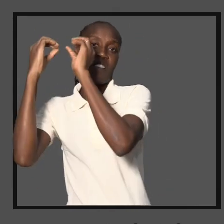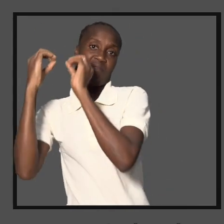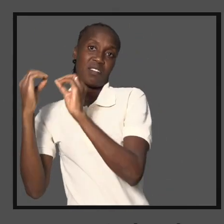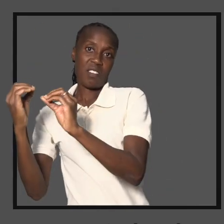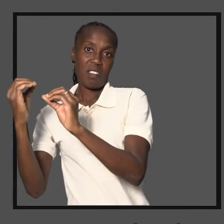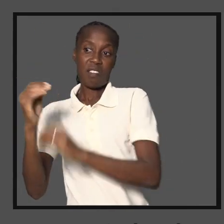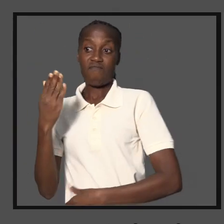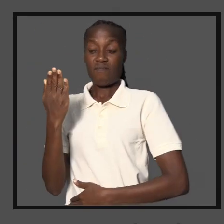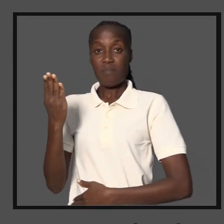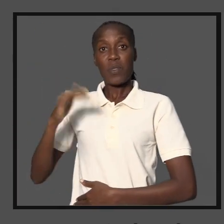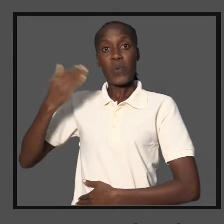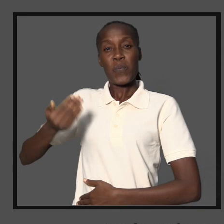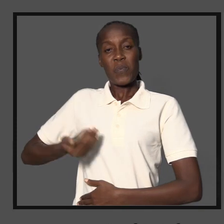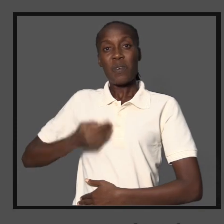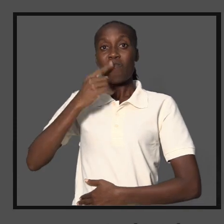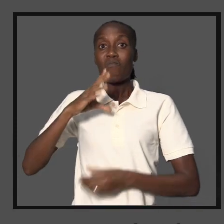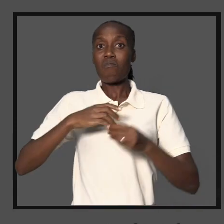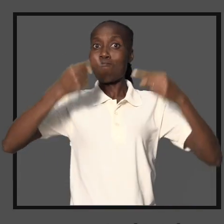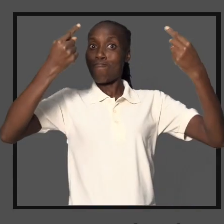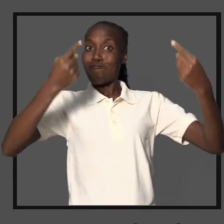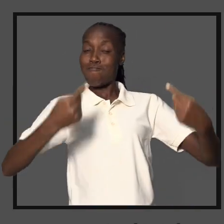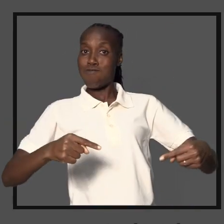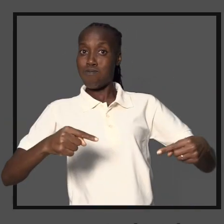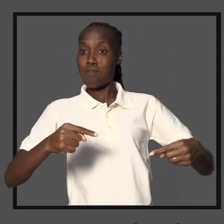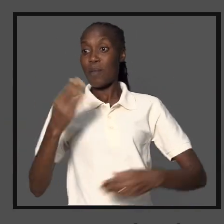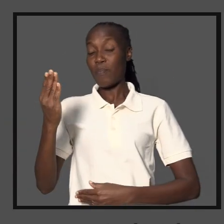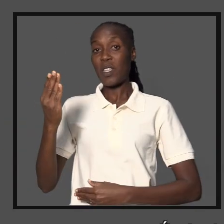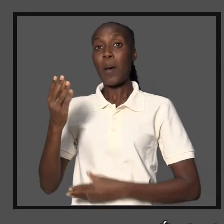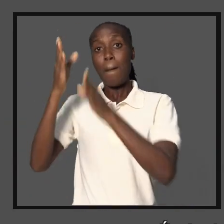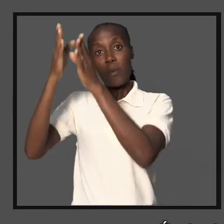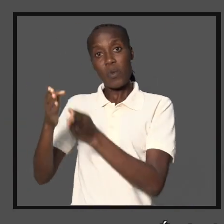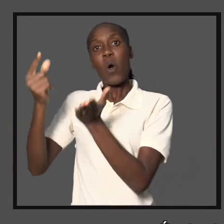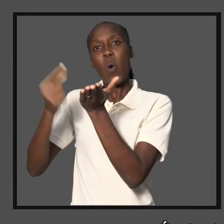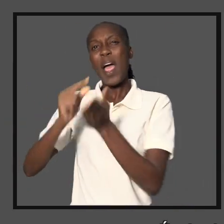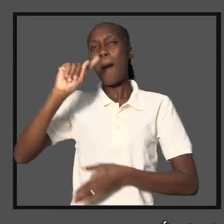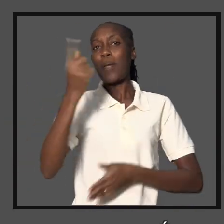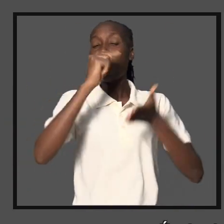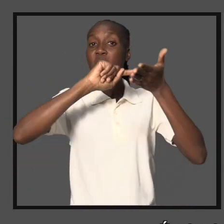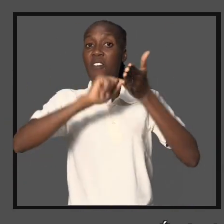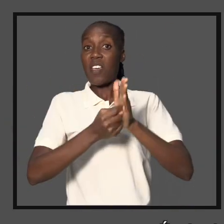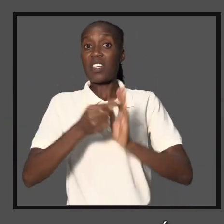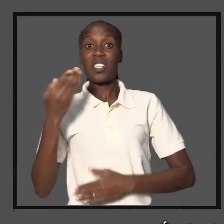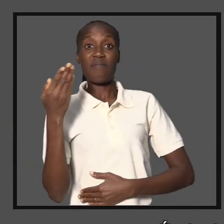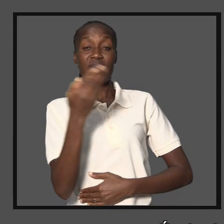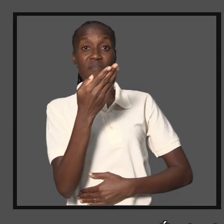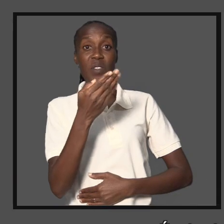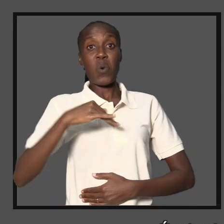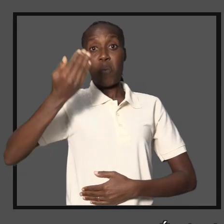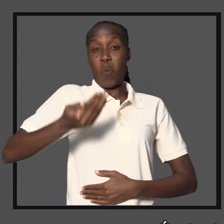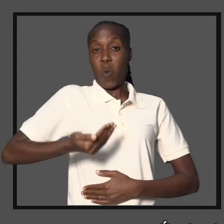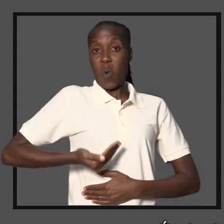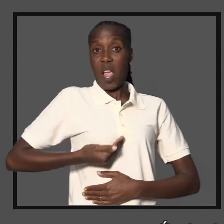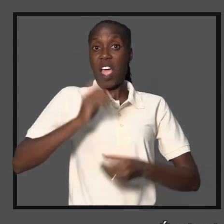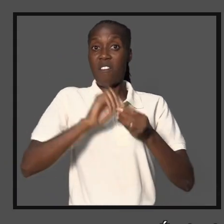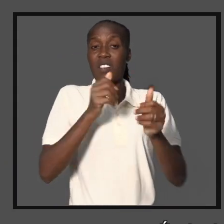resultado por Redi no doelho com a pugilista do Ghana. É a primeira vez que pugilistas do sexo